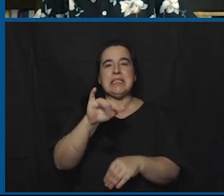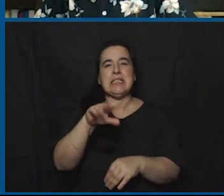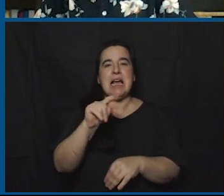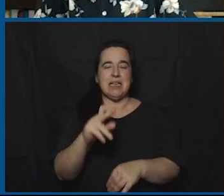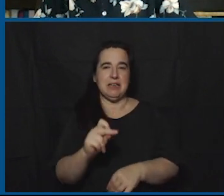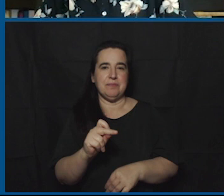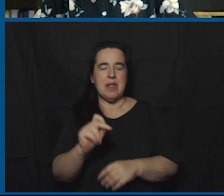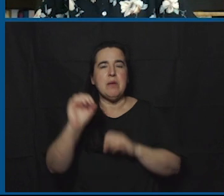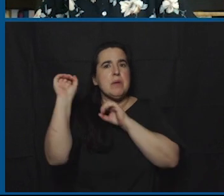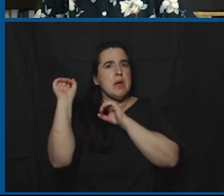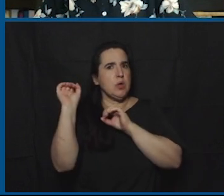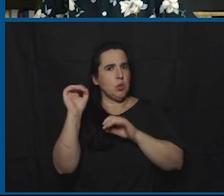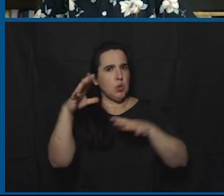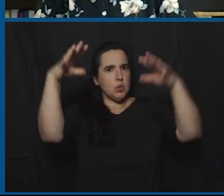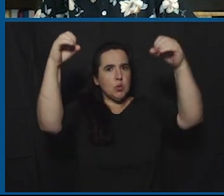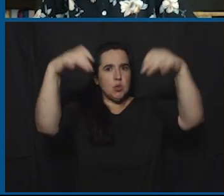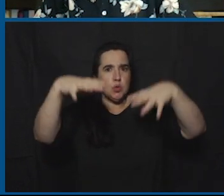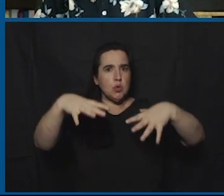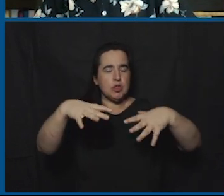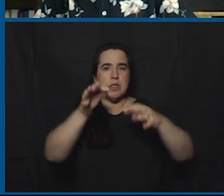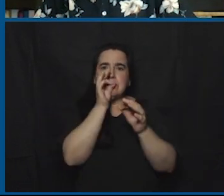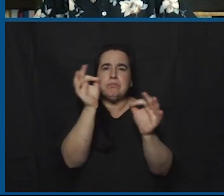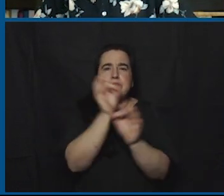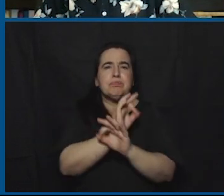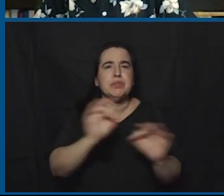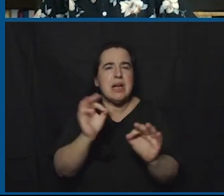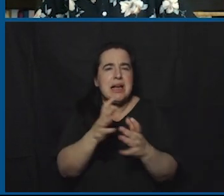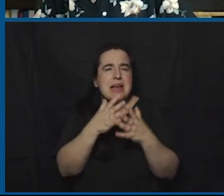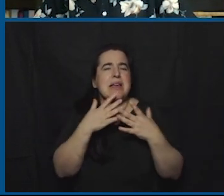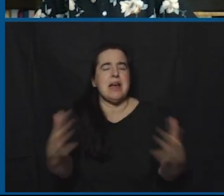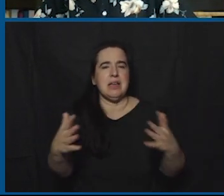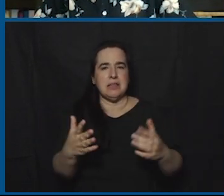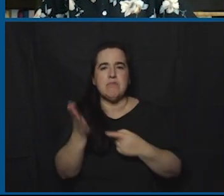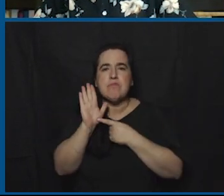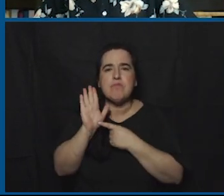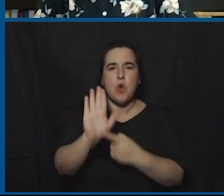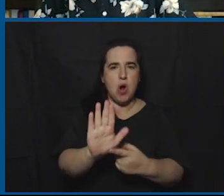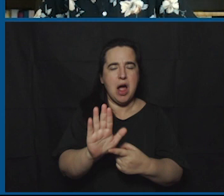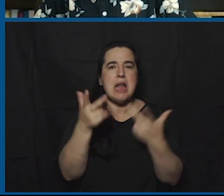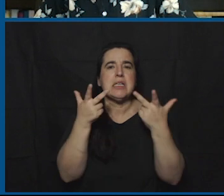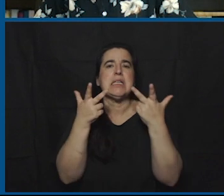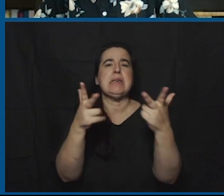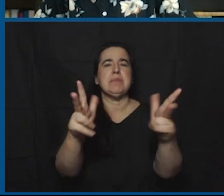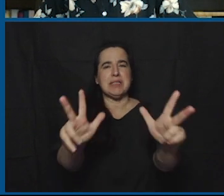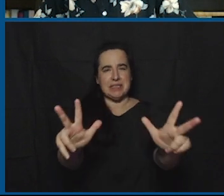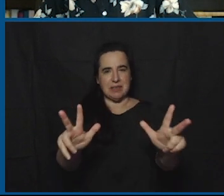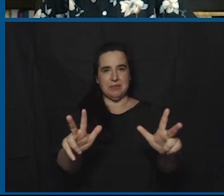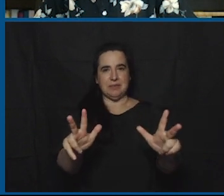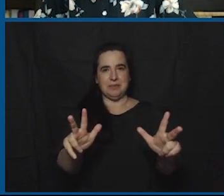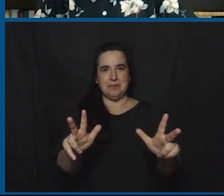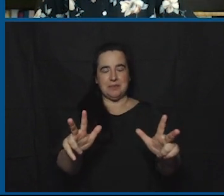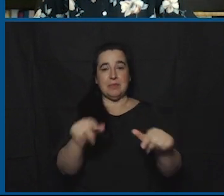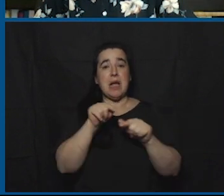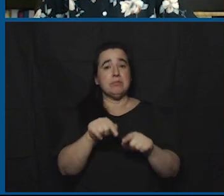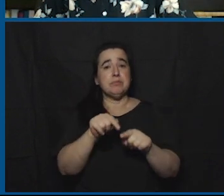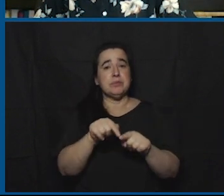tremenda, uma grande luz, conforme diz a profecia, que ia mostrar essa libertação. Quer dizer que aqui